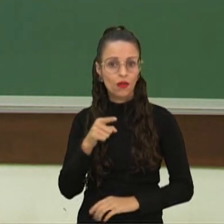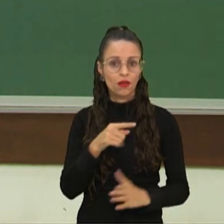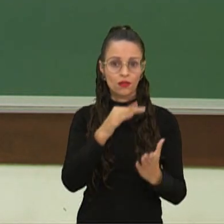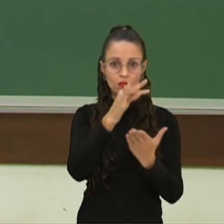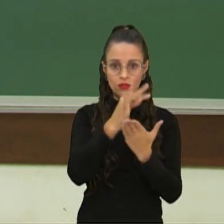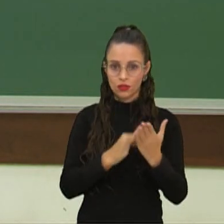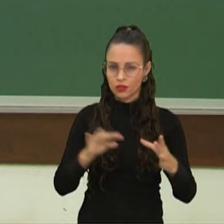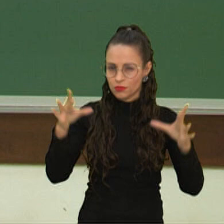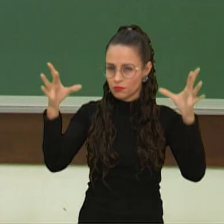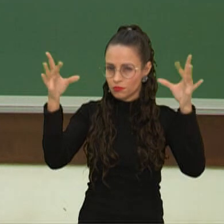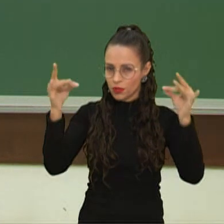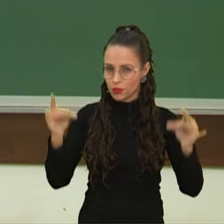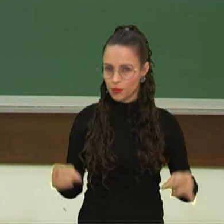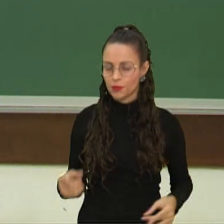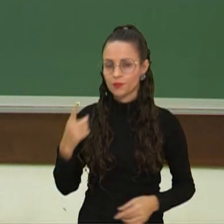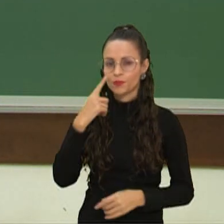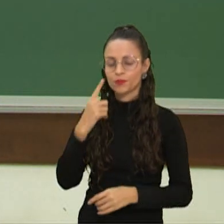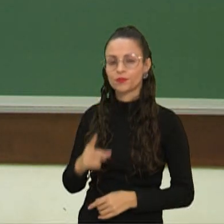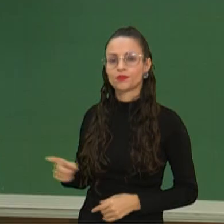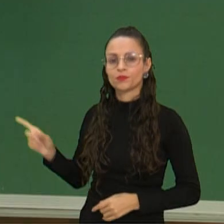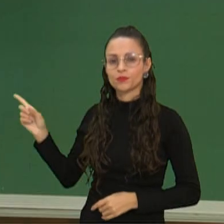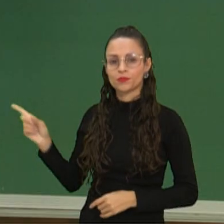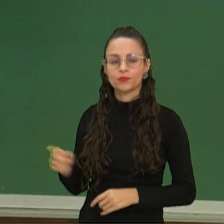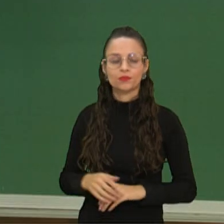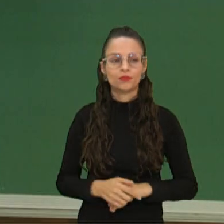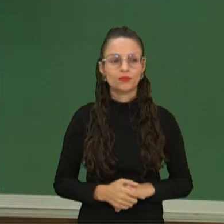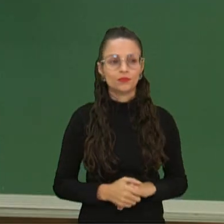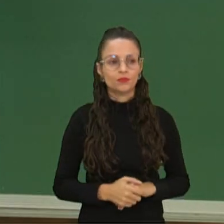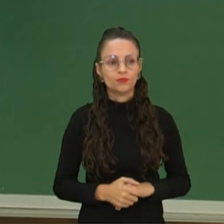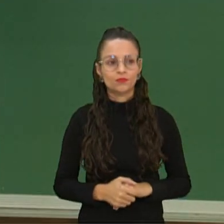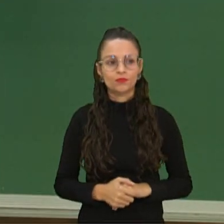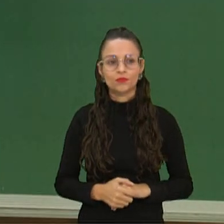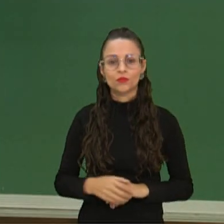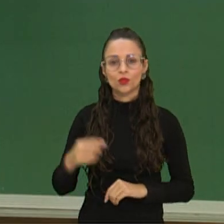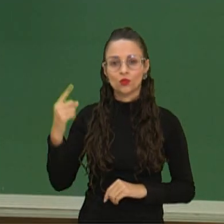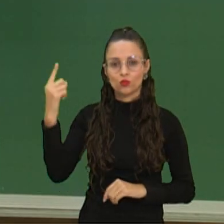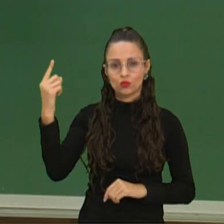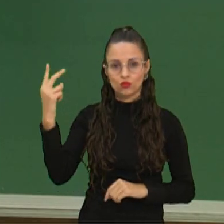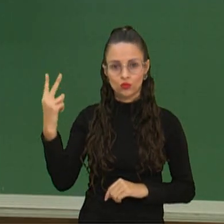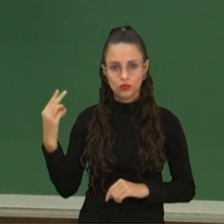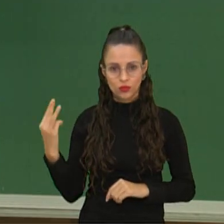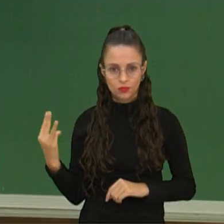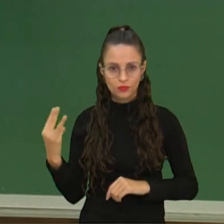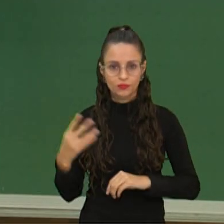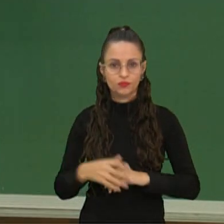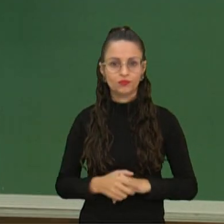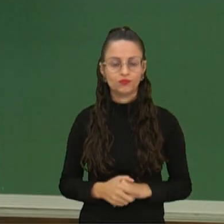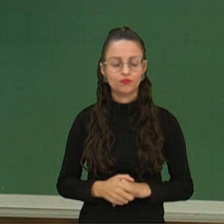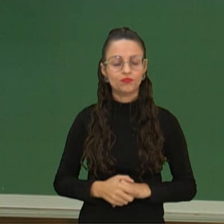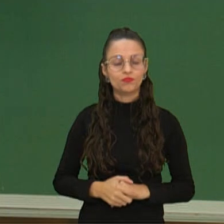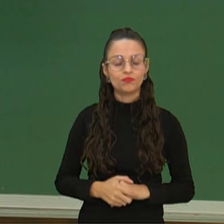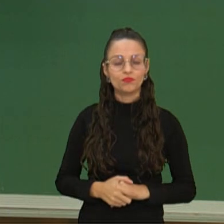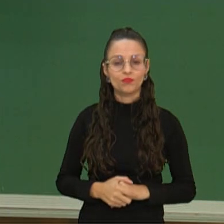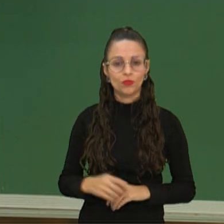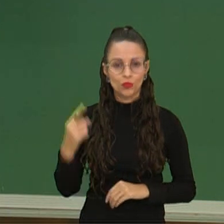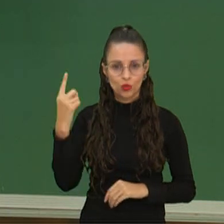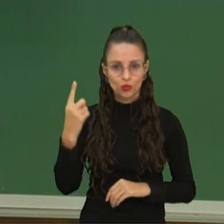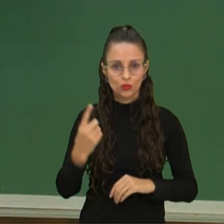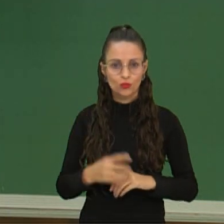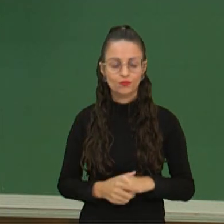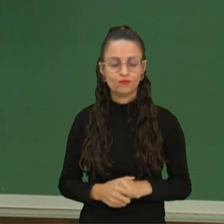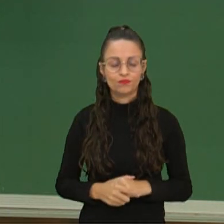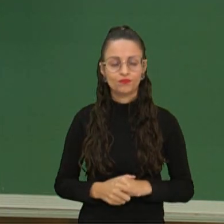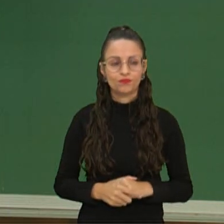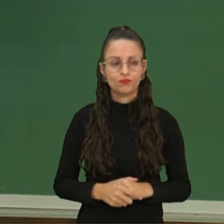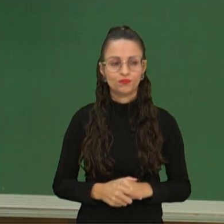primeira. O primeiro pedaço está aqui, inclusive, olha só. Eu tenho a número 1, a número 2 e a número 3. Number 1. What's